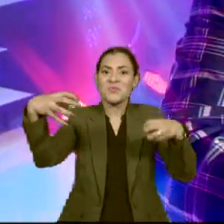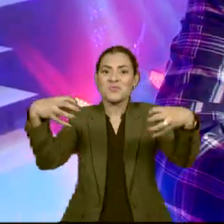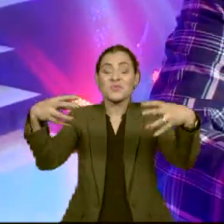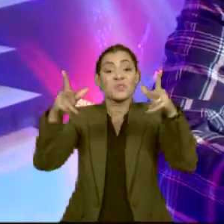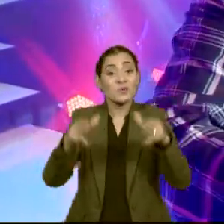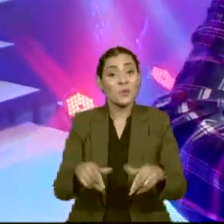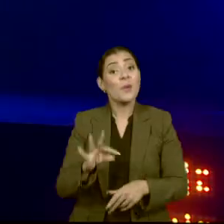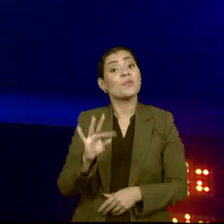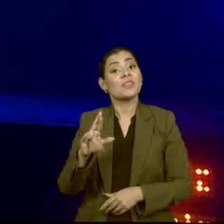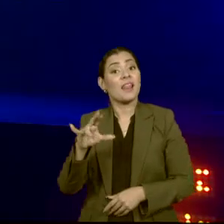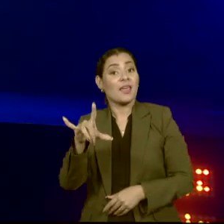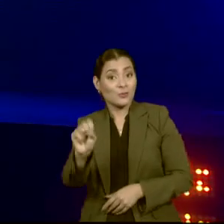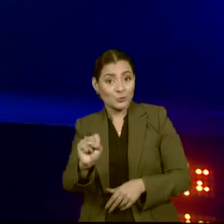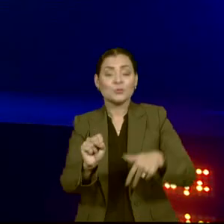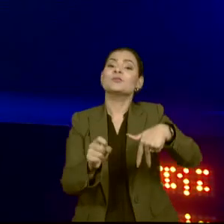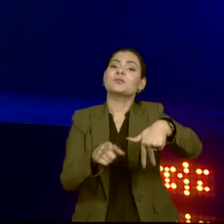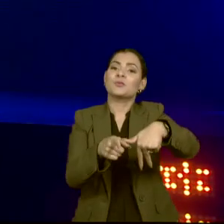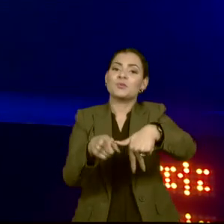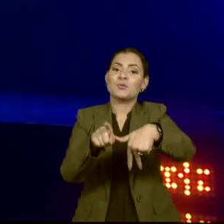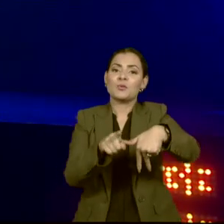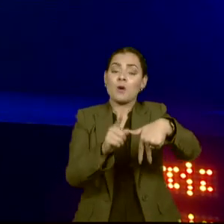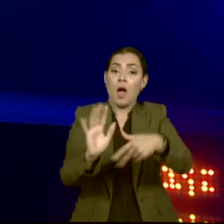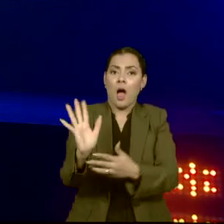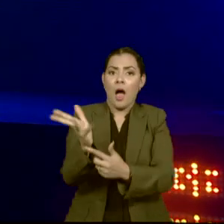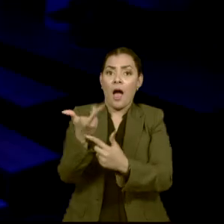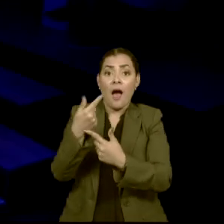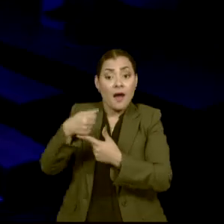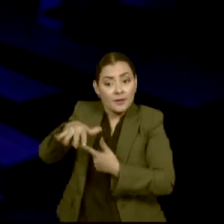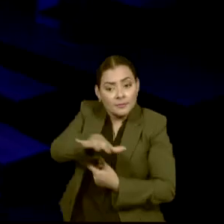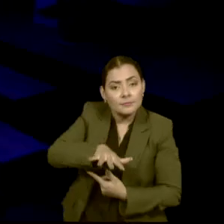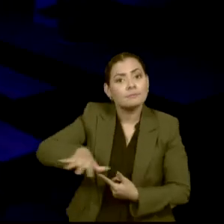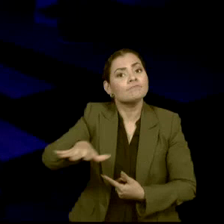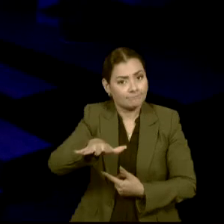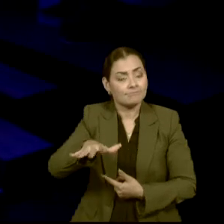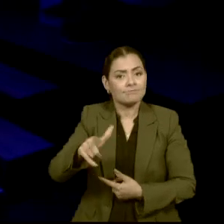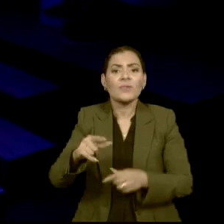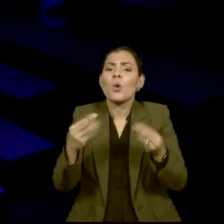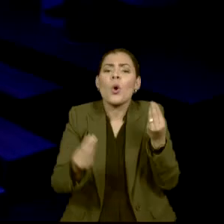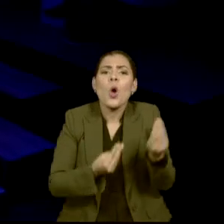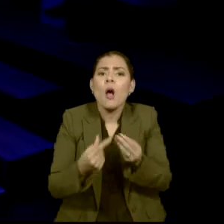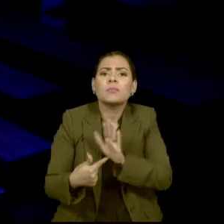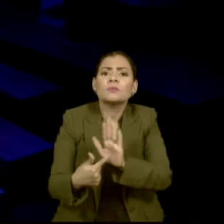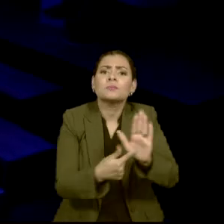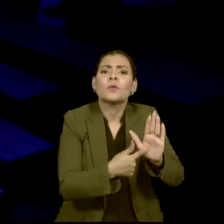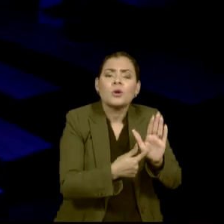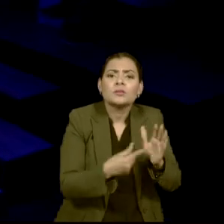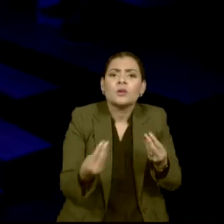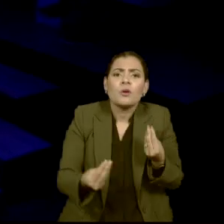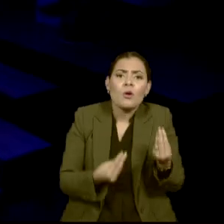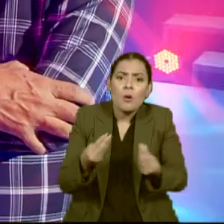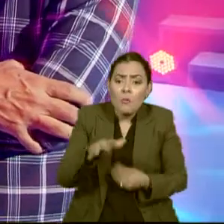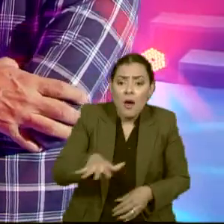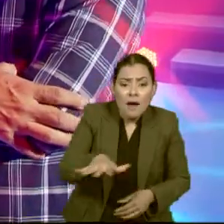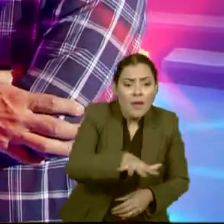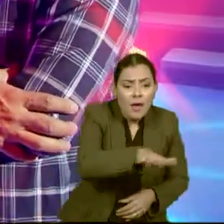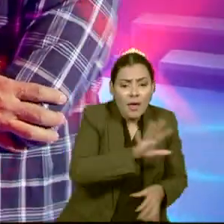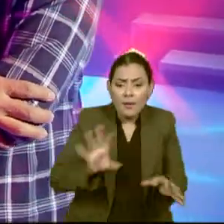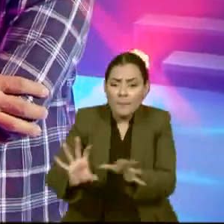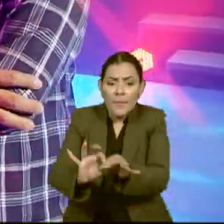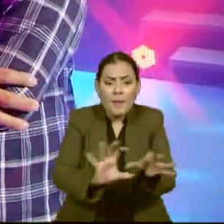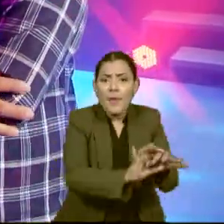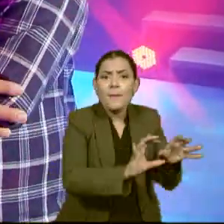caso do programa Talentos, que revela artistas do teatro musical. Como é que essas áreas se